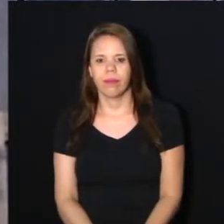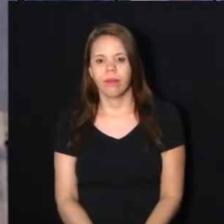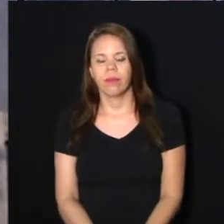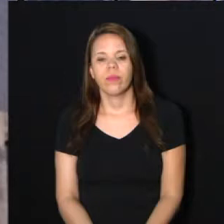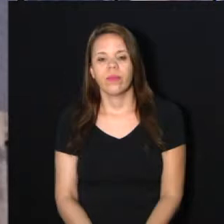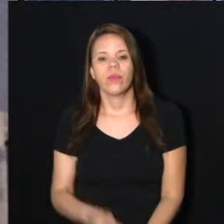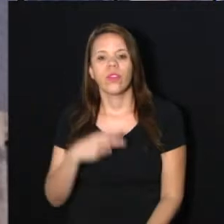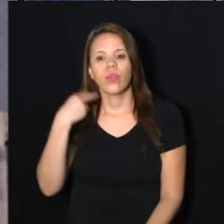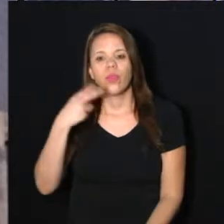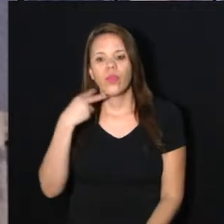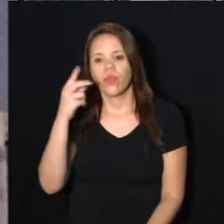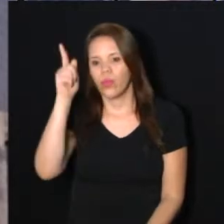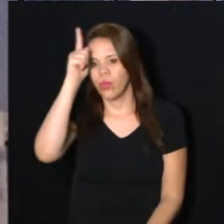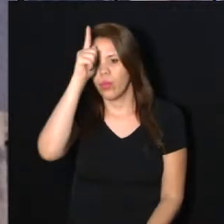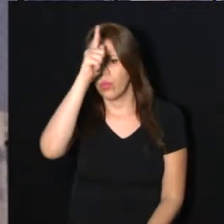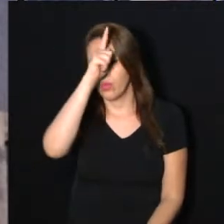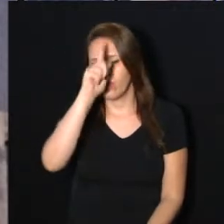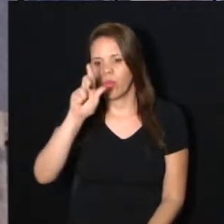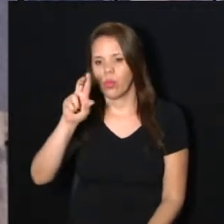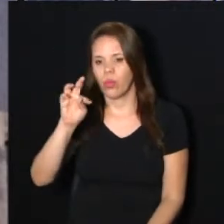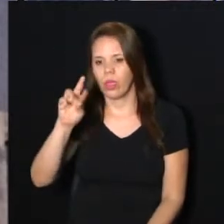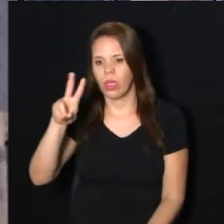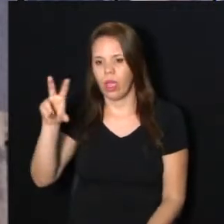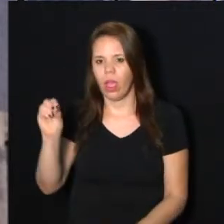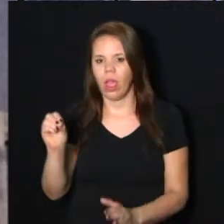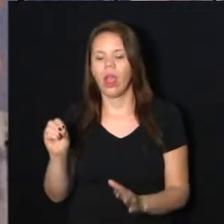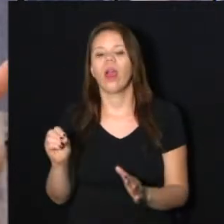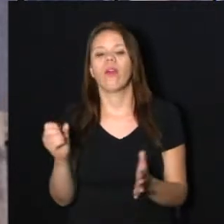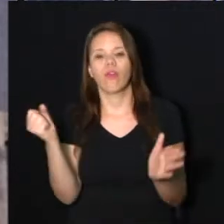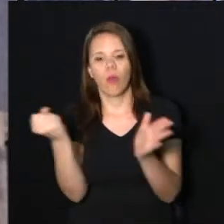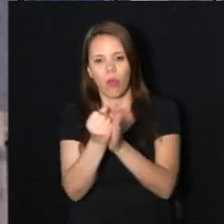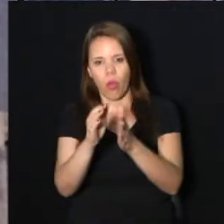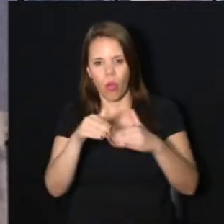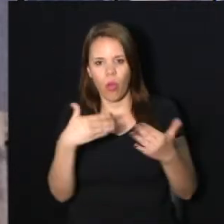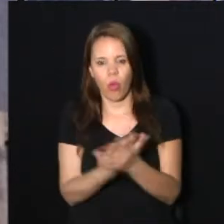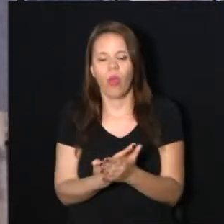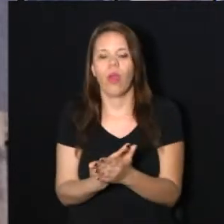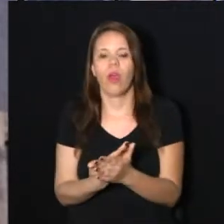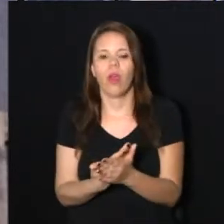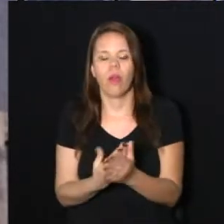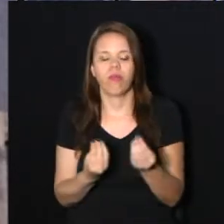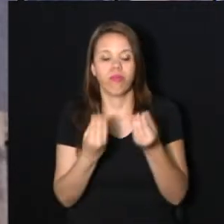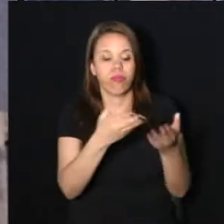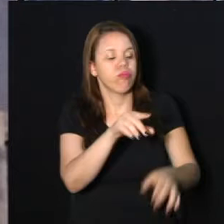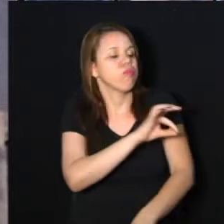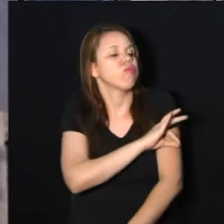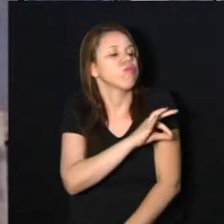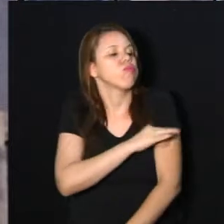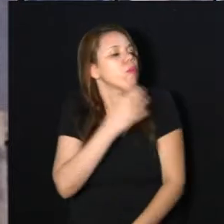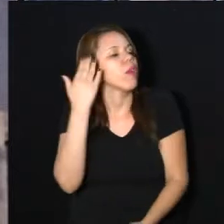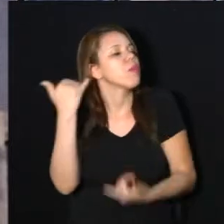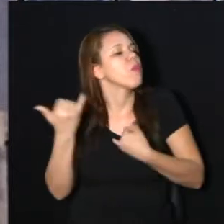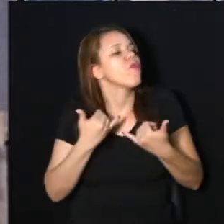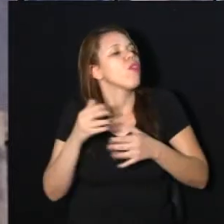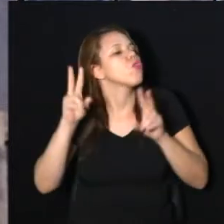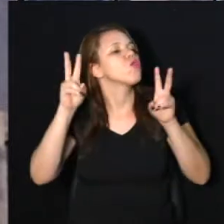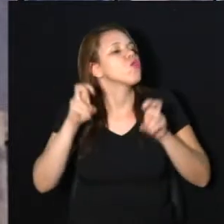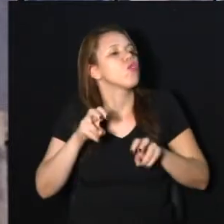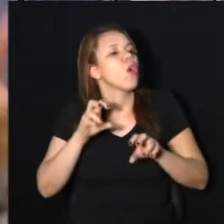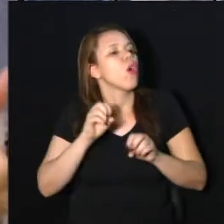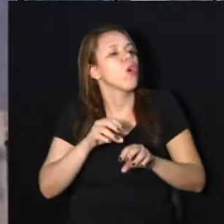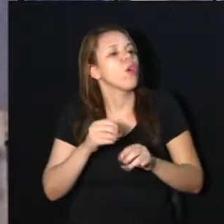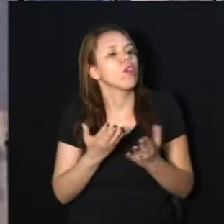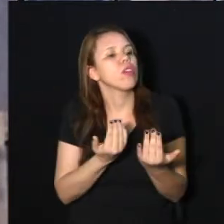O vereador Gustavo Peta protocolou um requerimento direcionado à Prefeitura pedindo informações sobre a educação